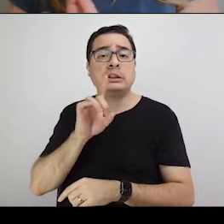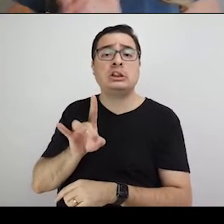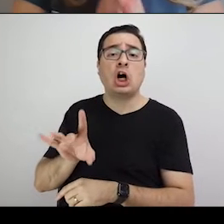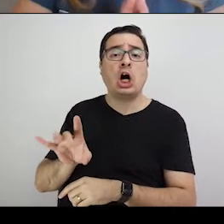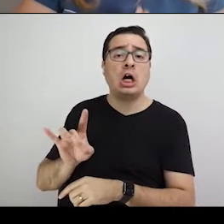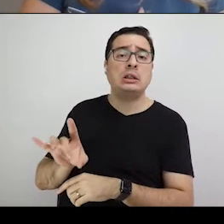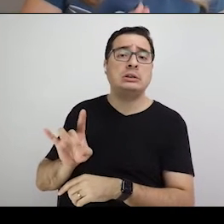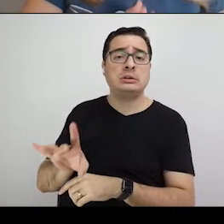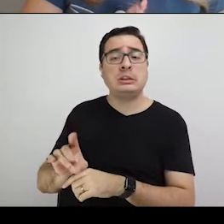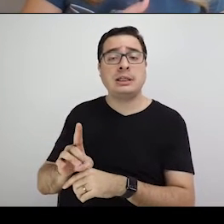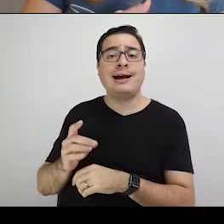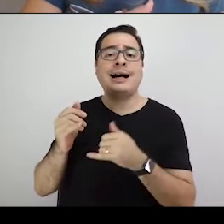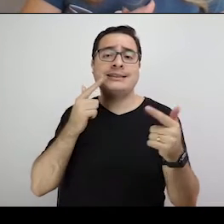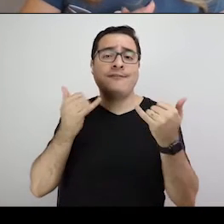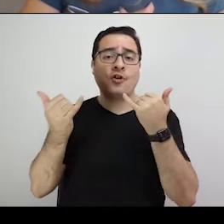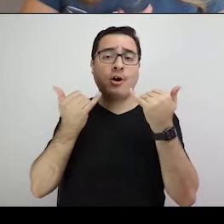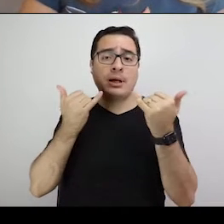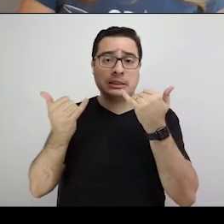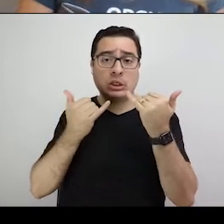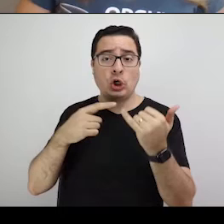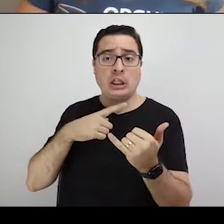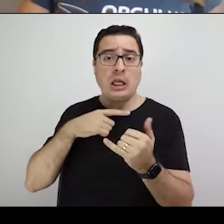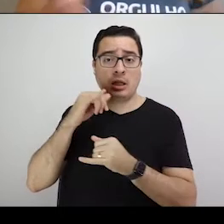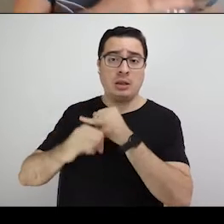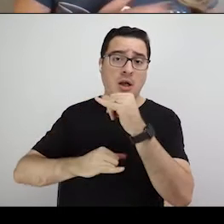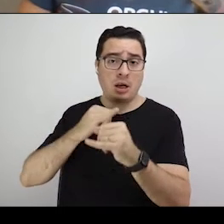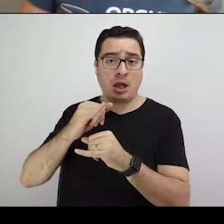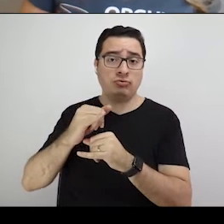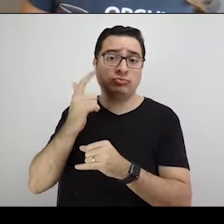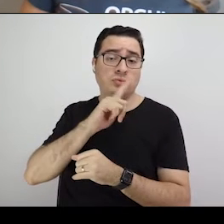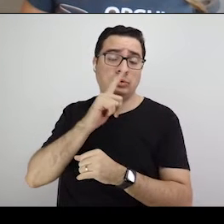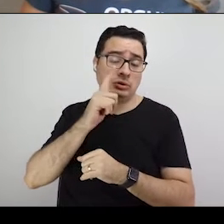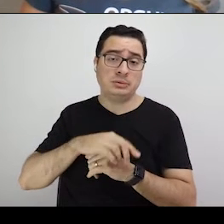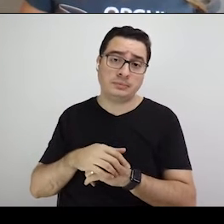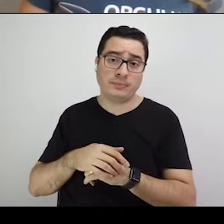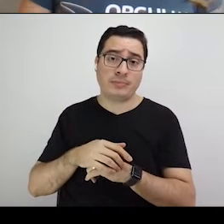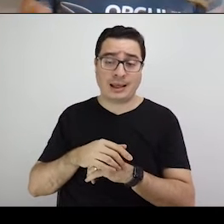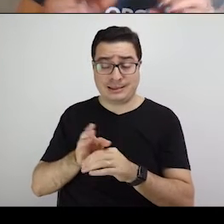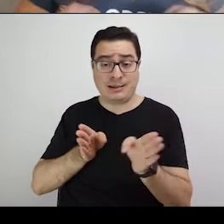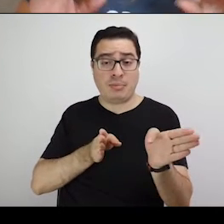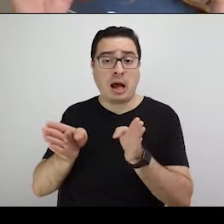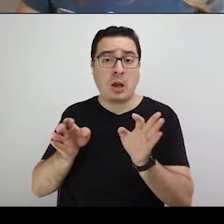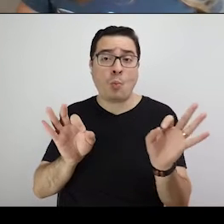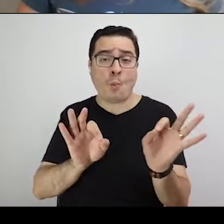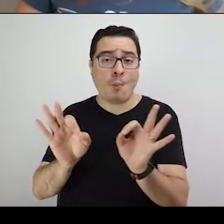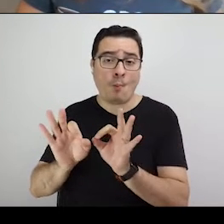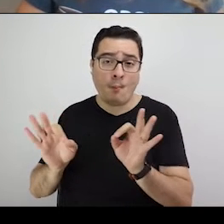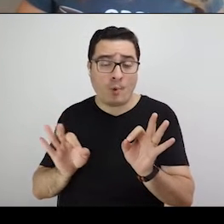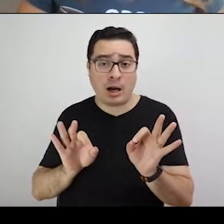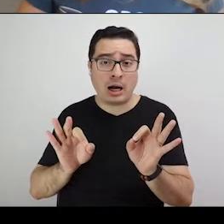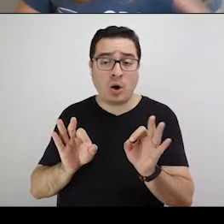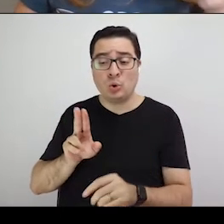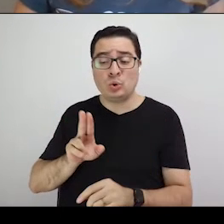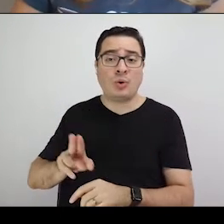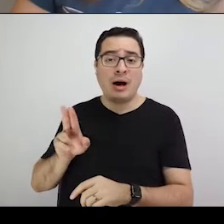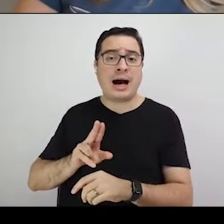sozinhas as informações disponíveis na internet, né? Então, sem acessibilidade, os usuários, eles perdem